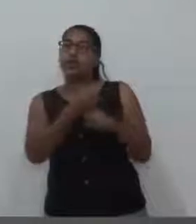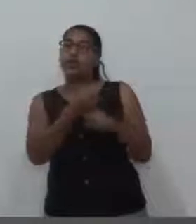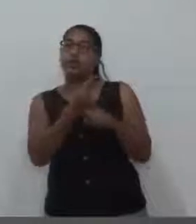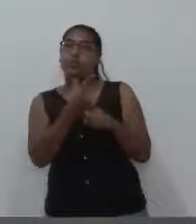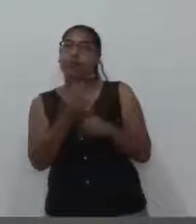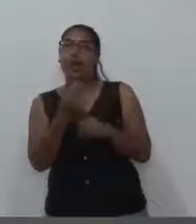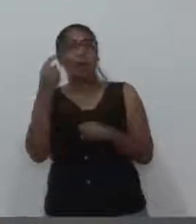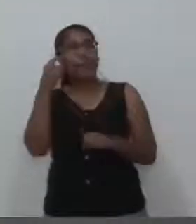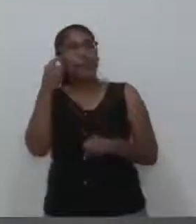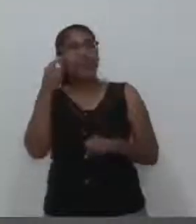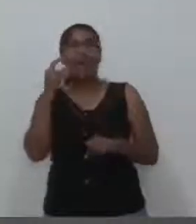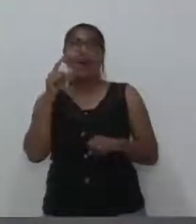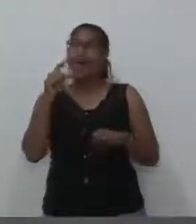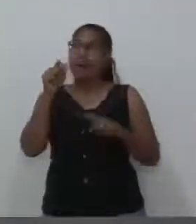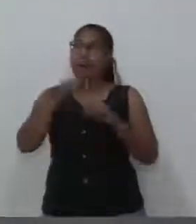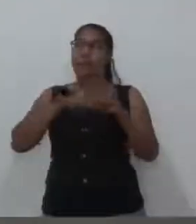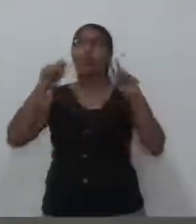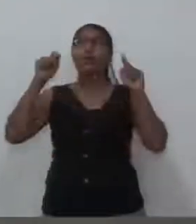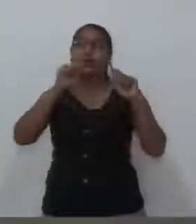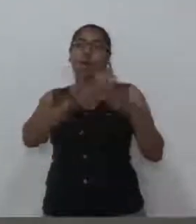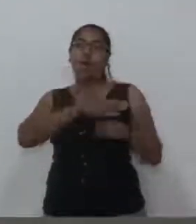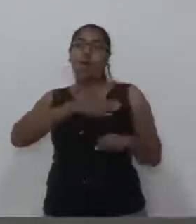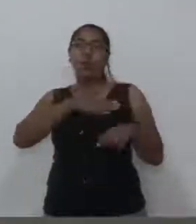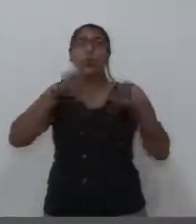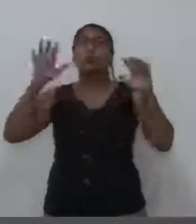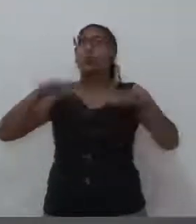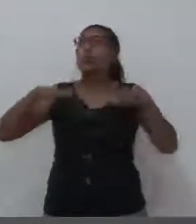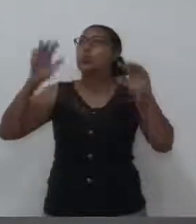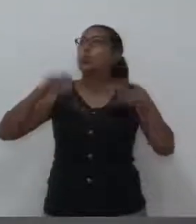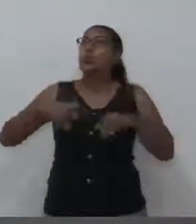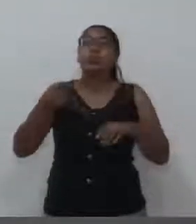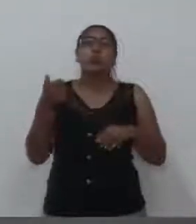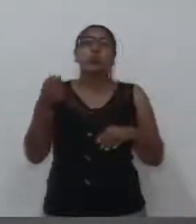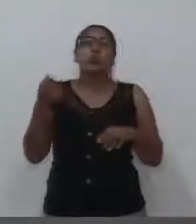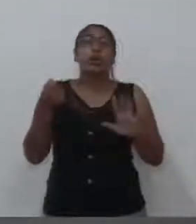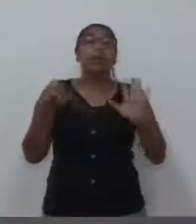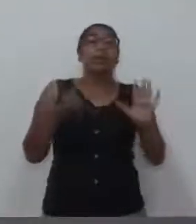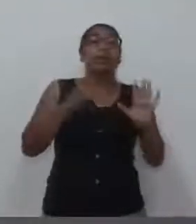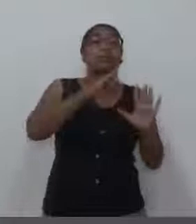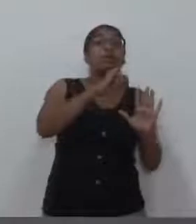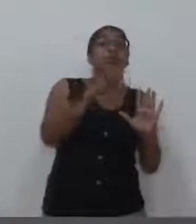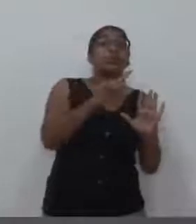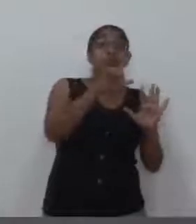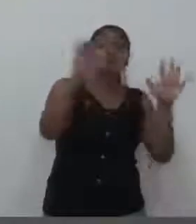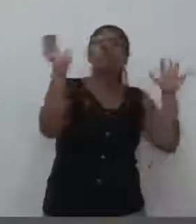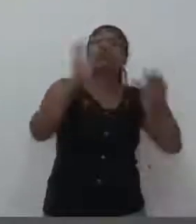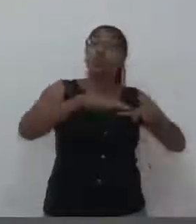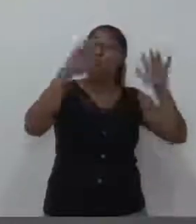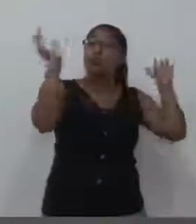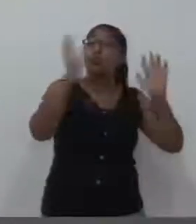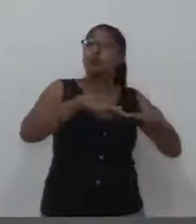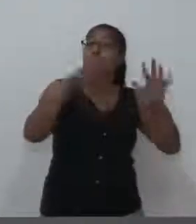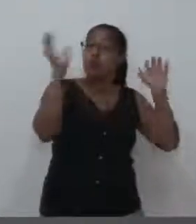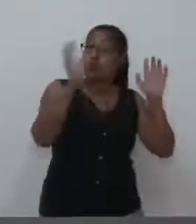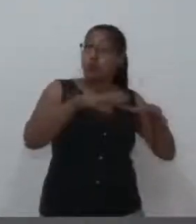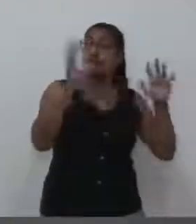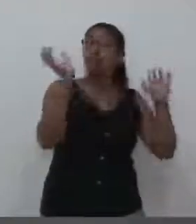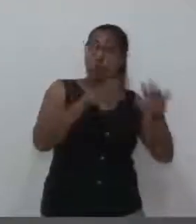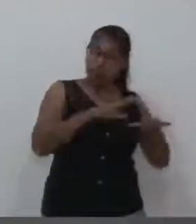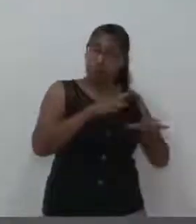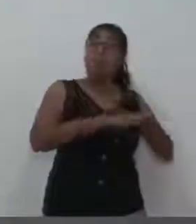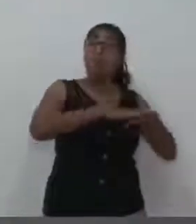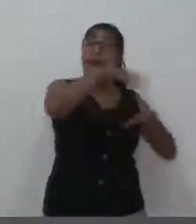está chovendo menos, tá? Mas julho, choveu 8 vezes mais do que em toda a nossa média